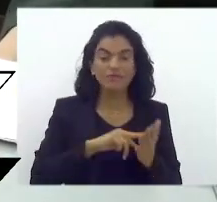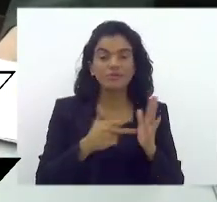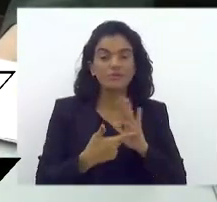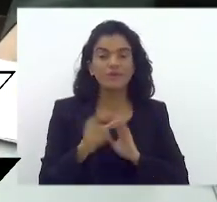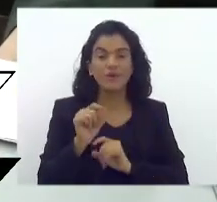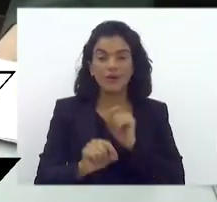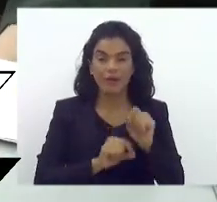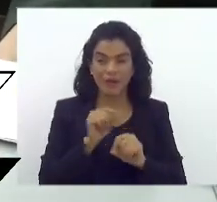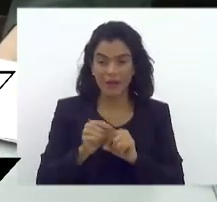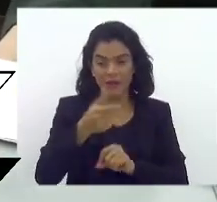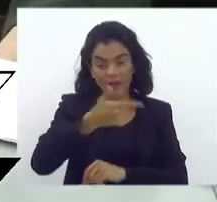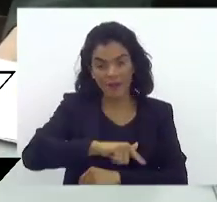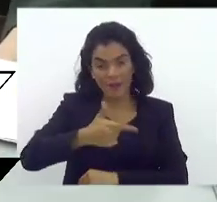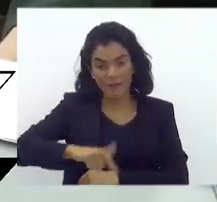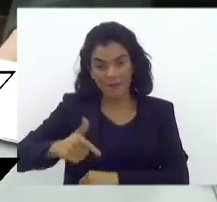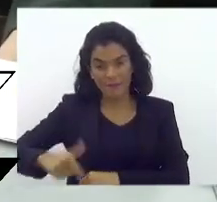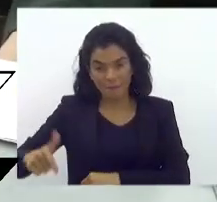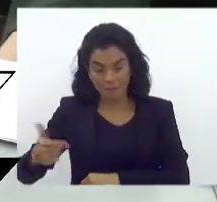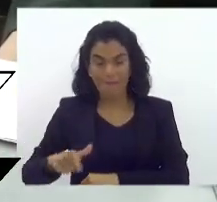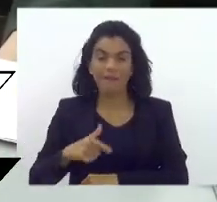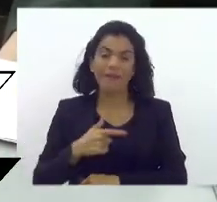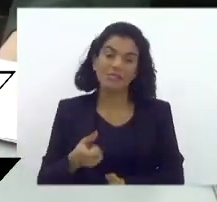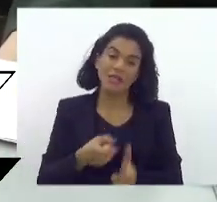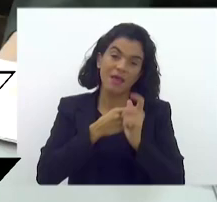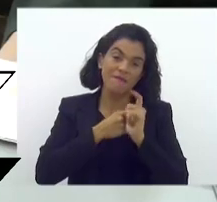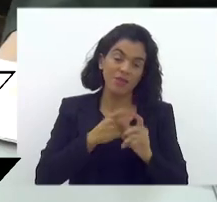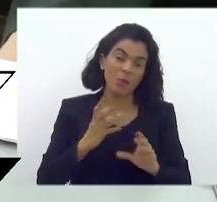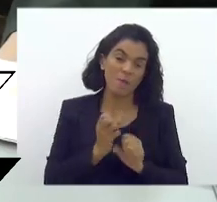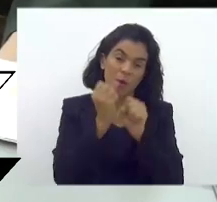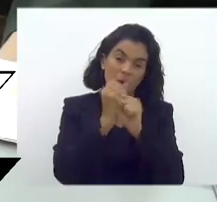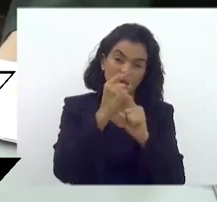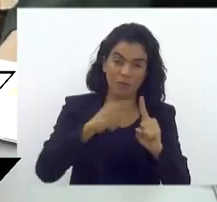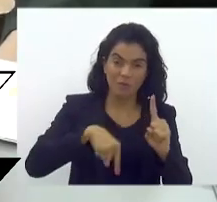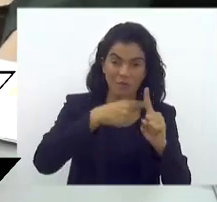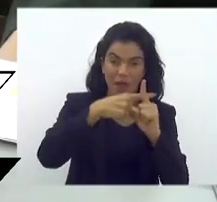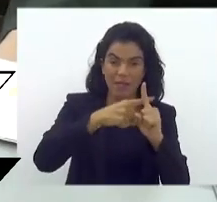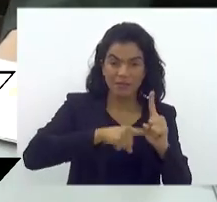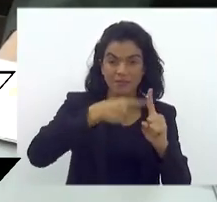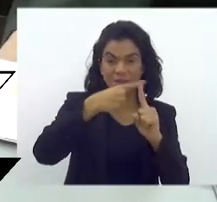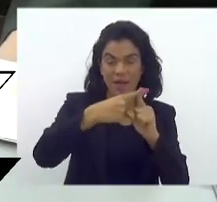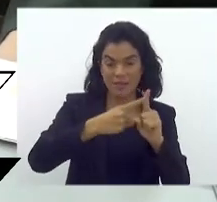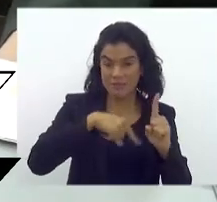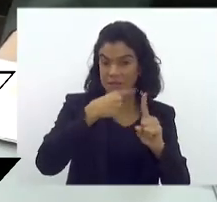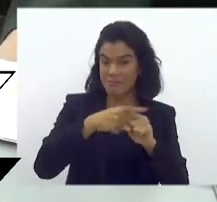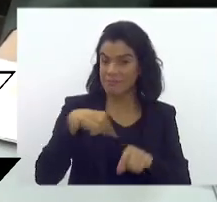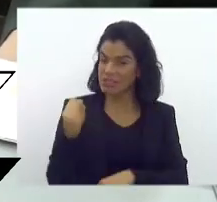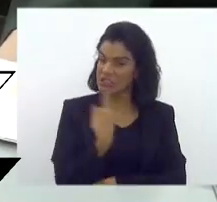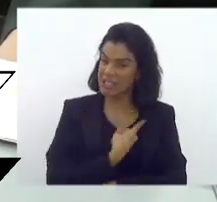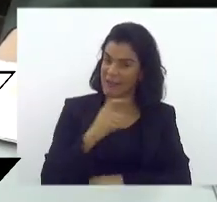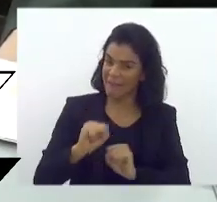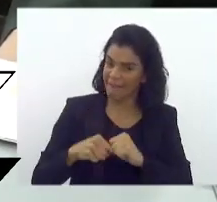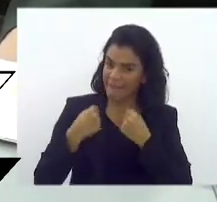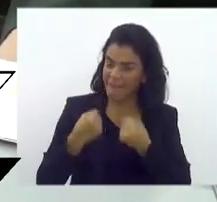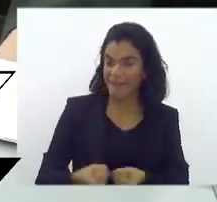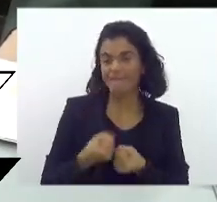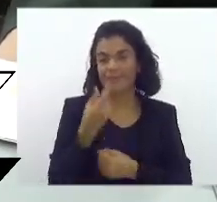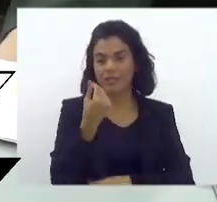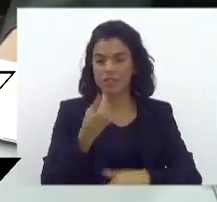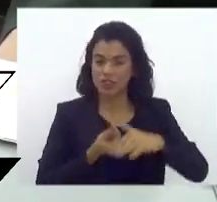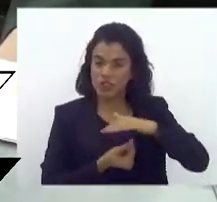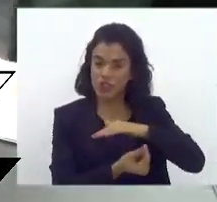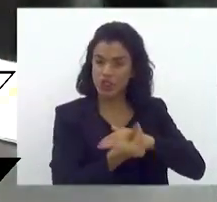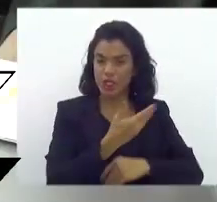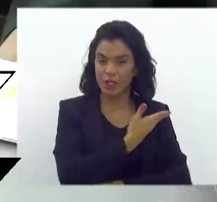seguidamente, ser devedor quanto mais. Então, é para a gente avançar para defender os cofres